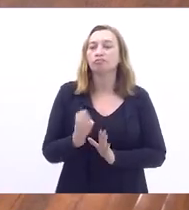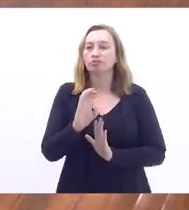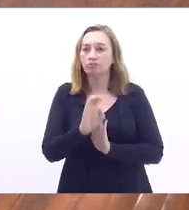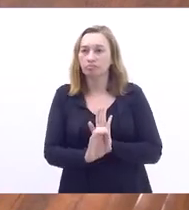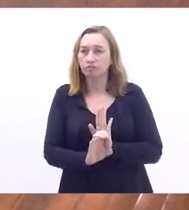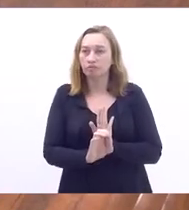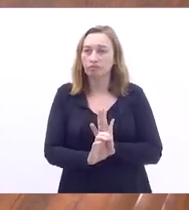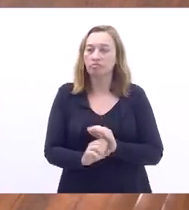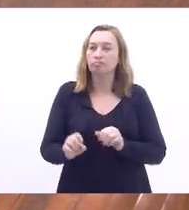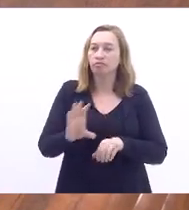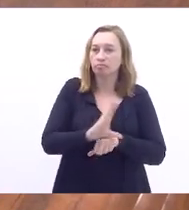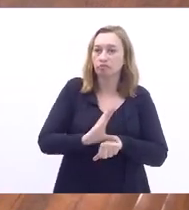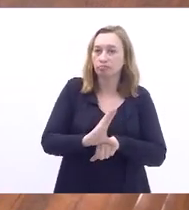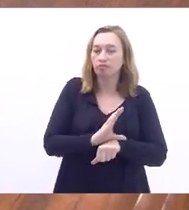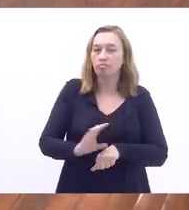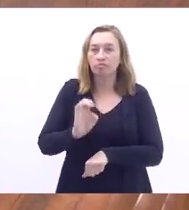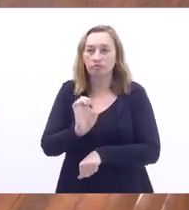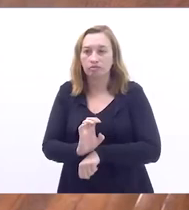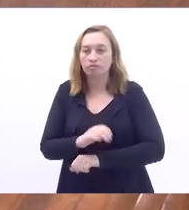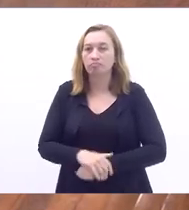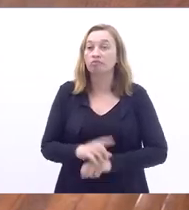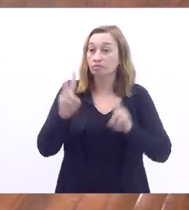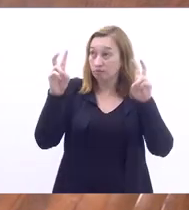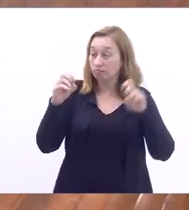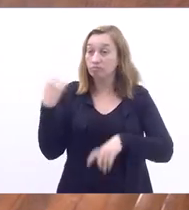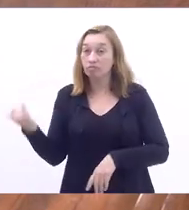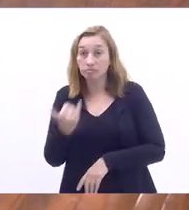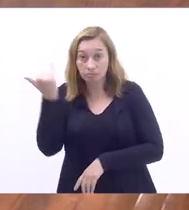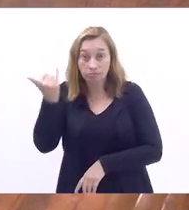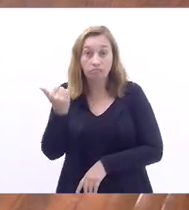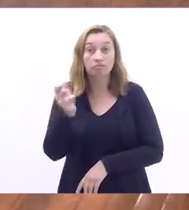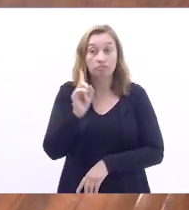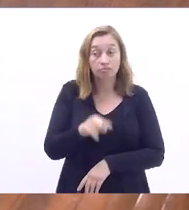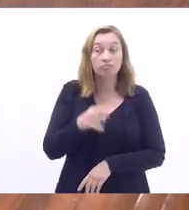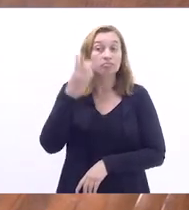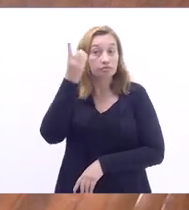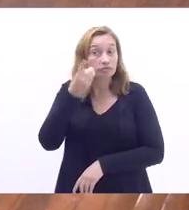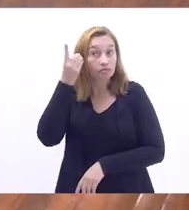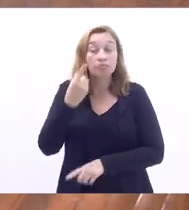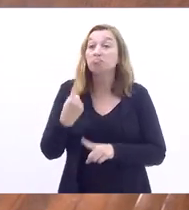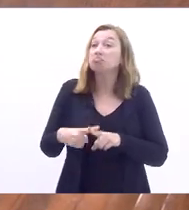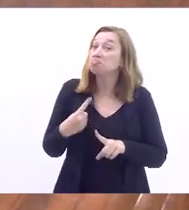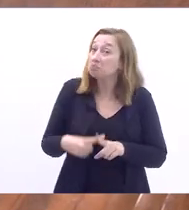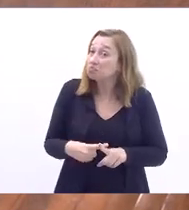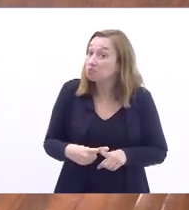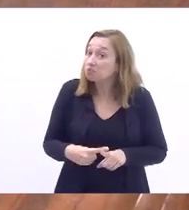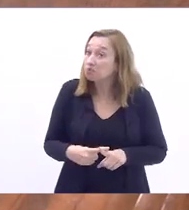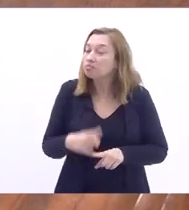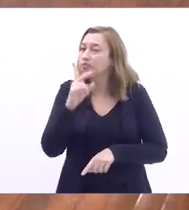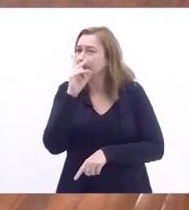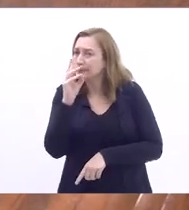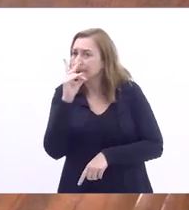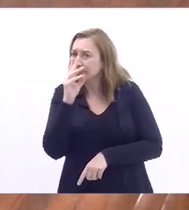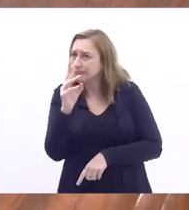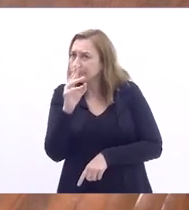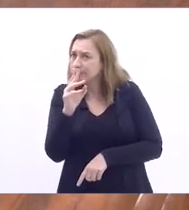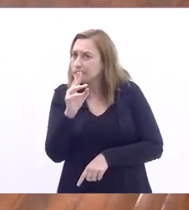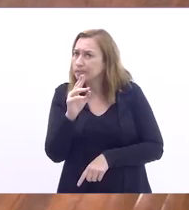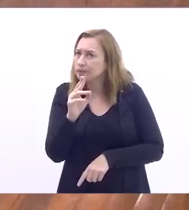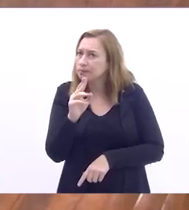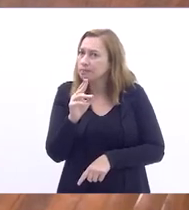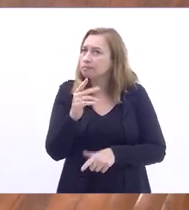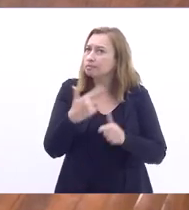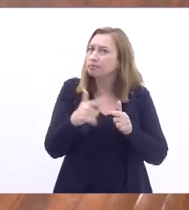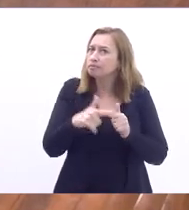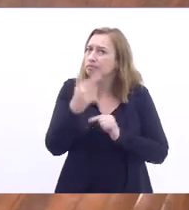seja tem efeito prático né E essa questão acho que é muito importante Deputado porque é me parece um precedente